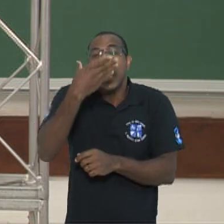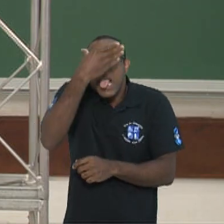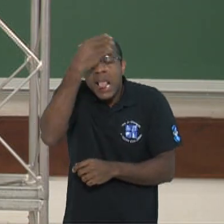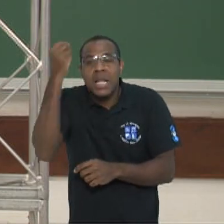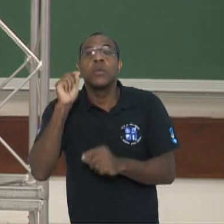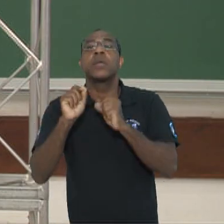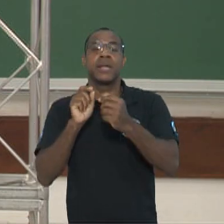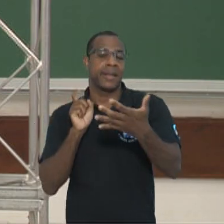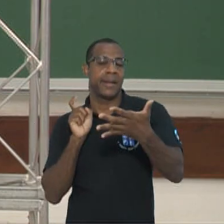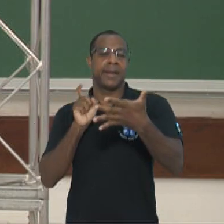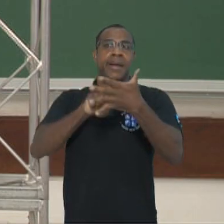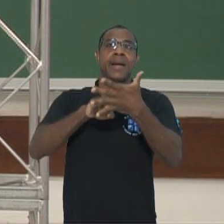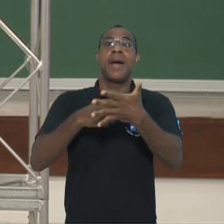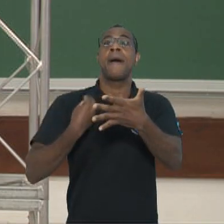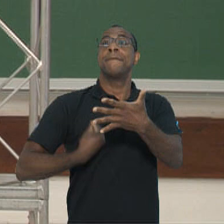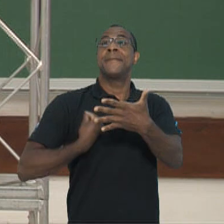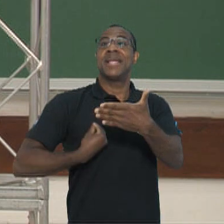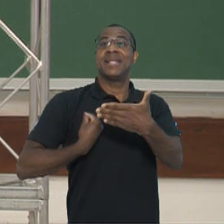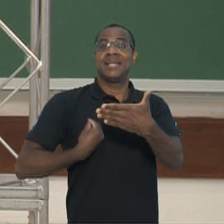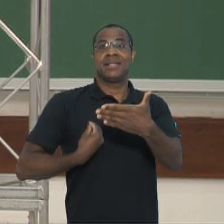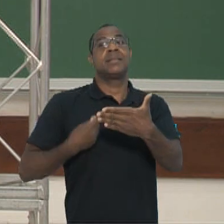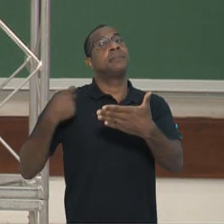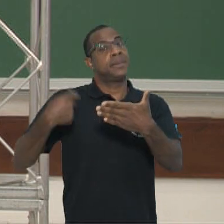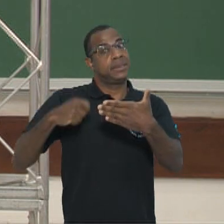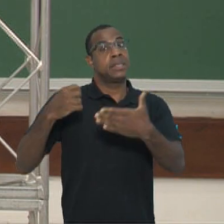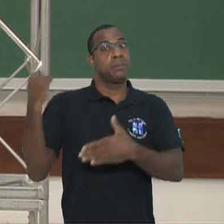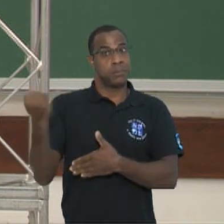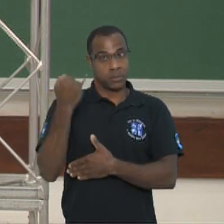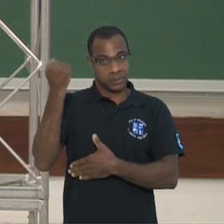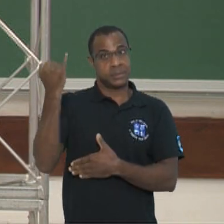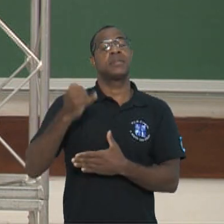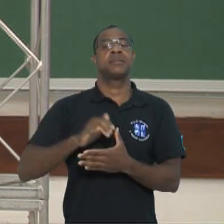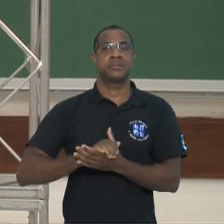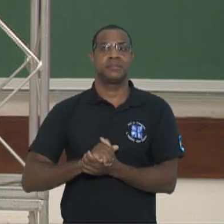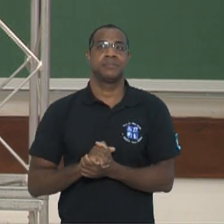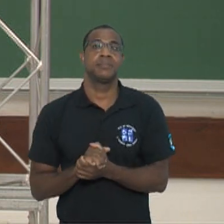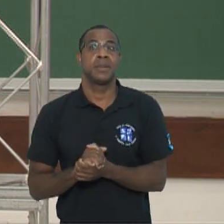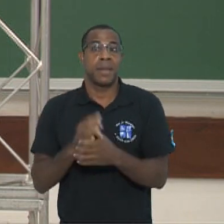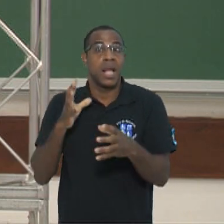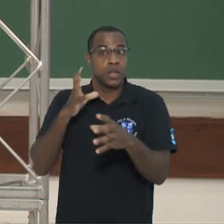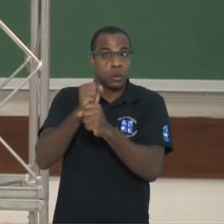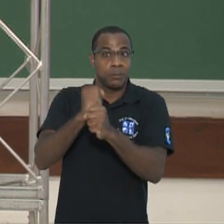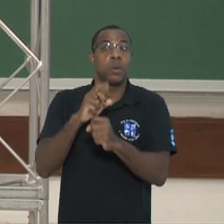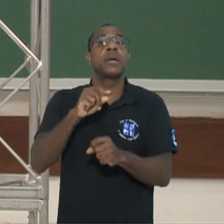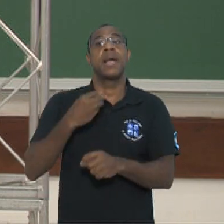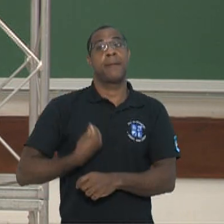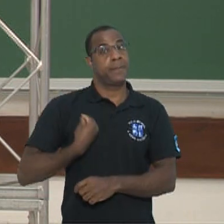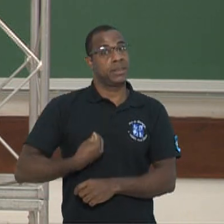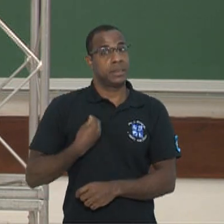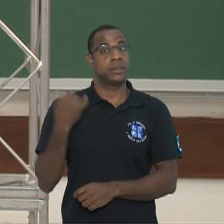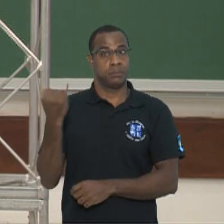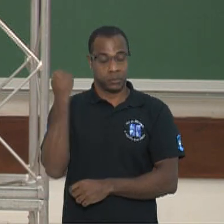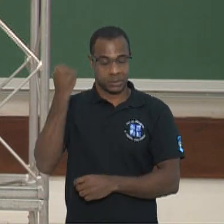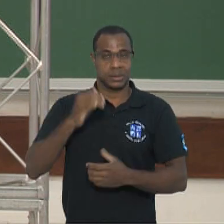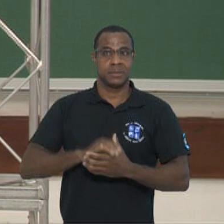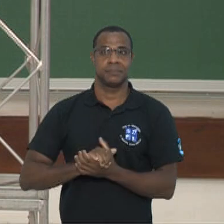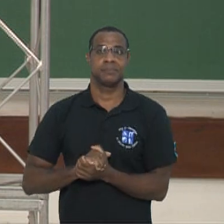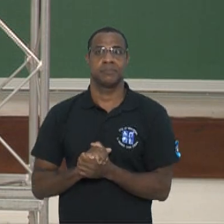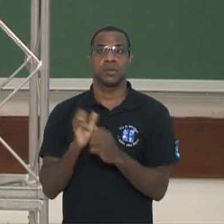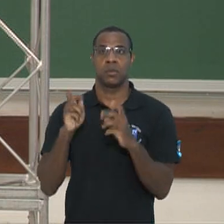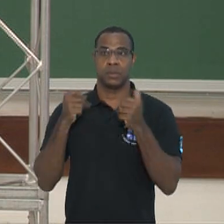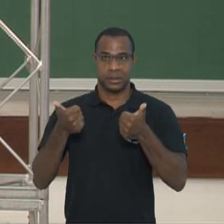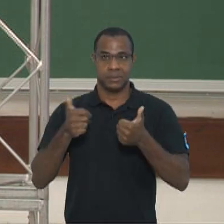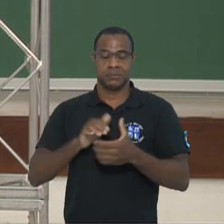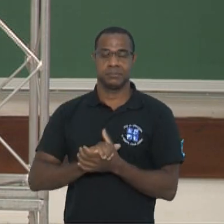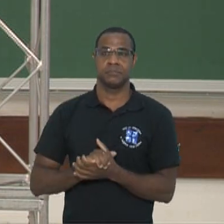no link da presença. É fundamental para computar a presença de vocês lá nas atividades. Combinado? Embarque